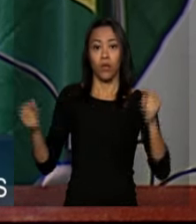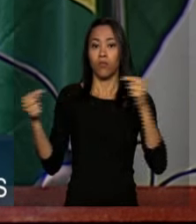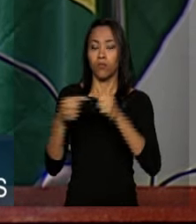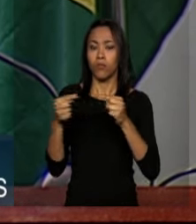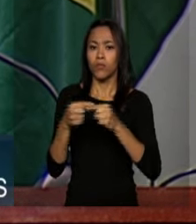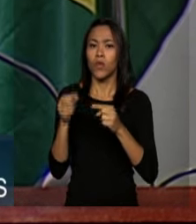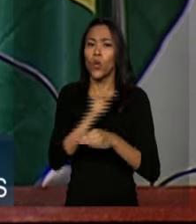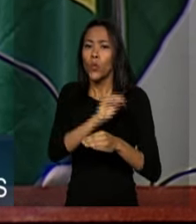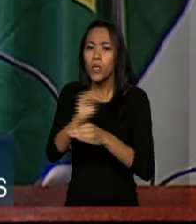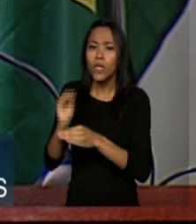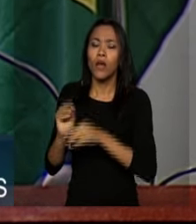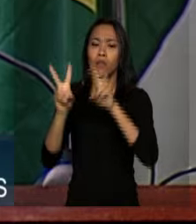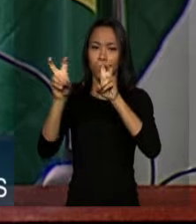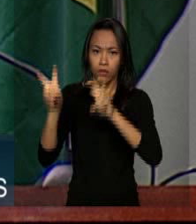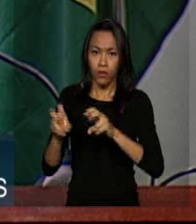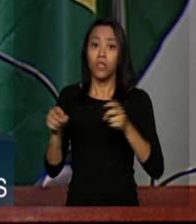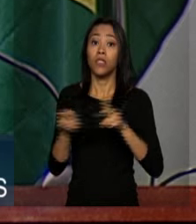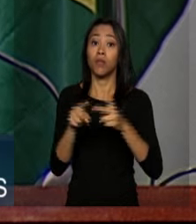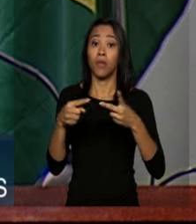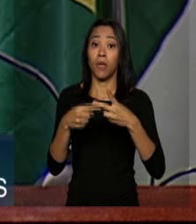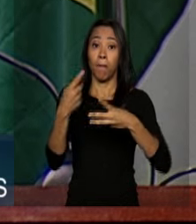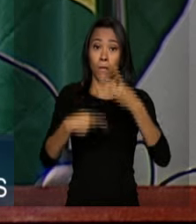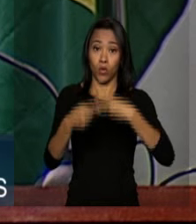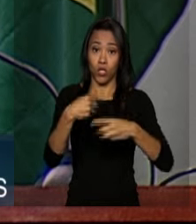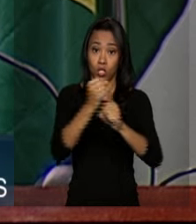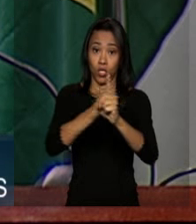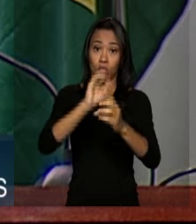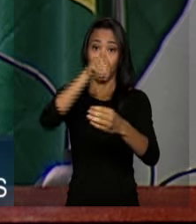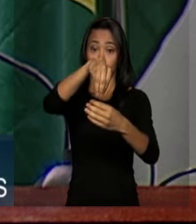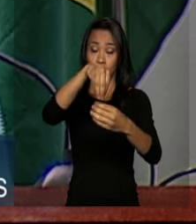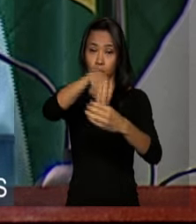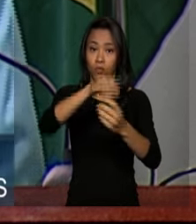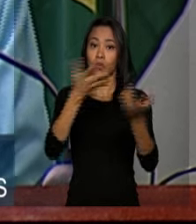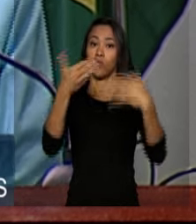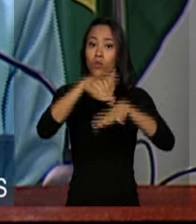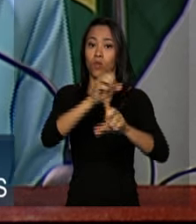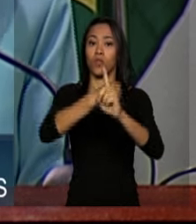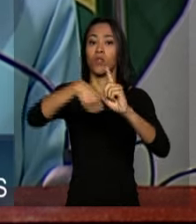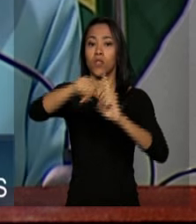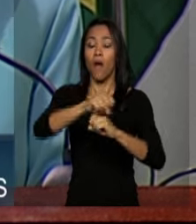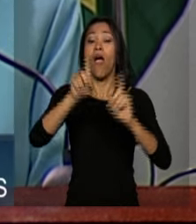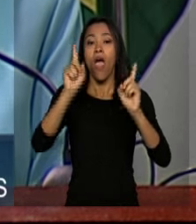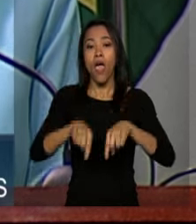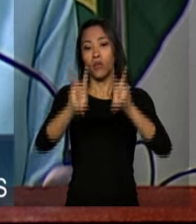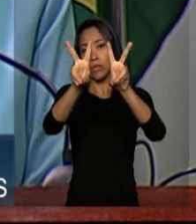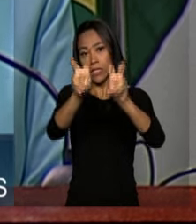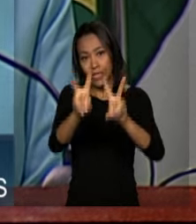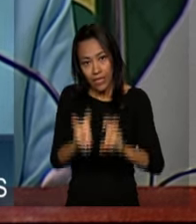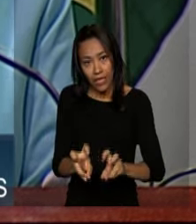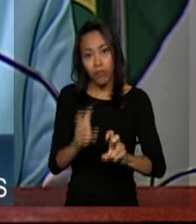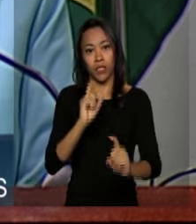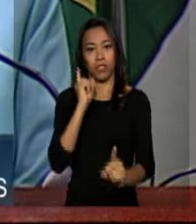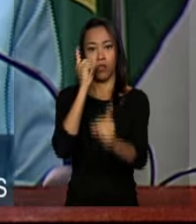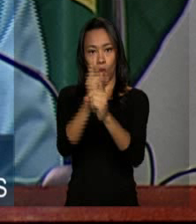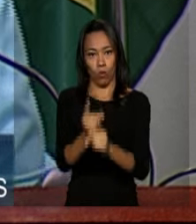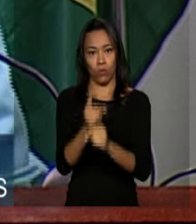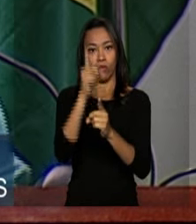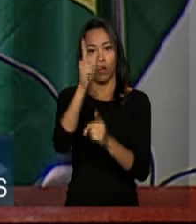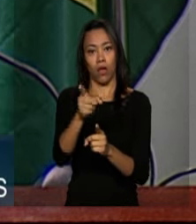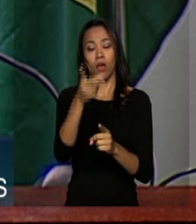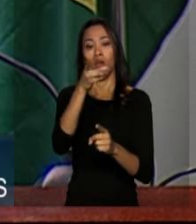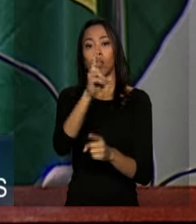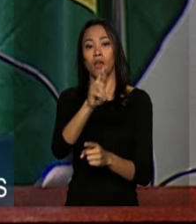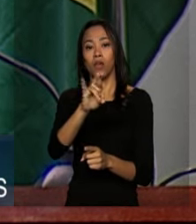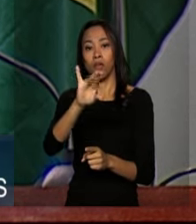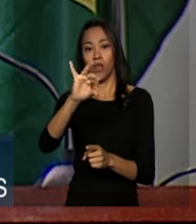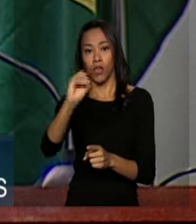e políticas de inclusão social, sintetizadas no lema da Rio+20, que é possível, sem sombra de